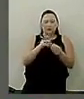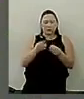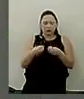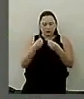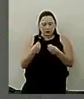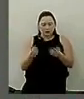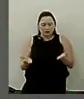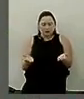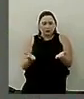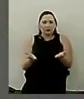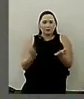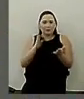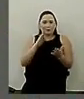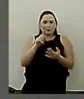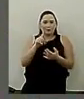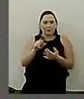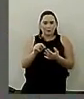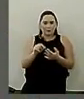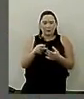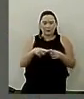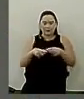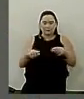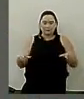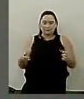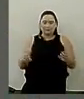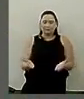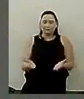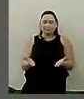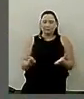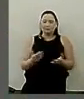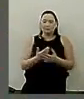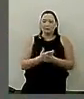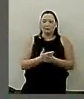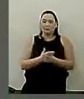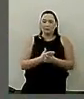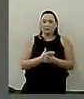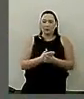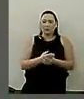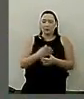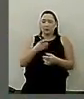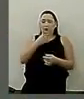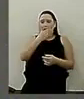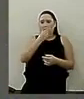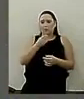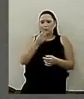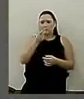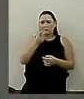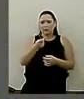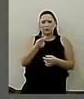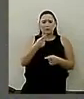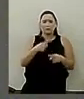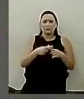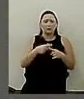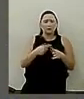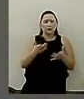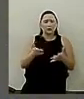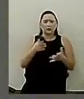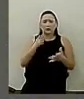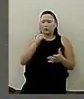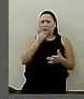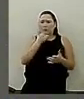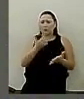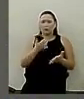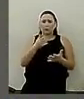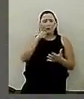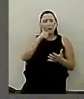aquela bandeja com um bolo grande que dava para a família toda, e o irmão se justificou porque estava ali: olha, pastor, minha esposa